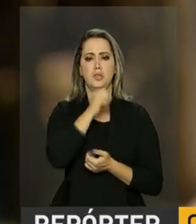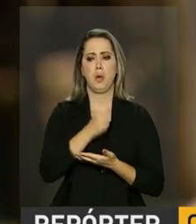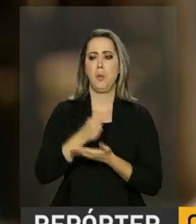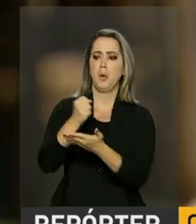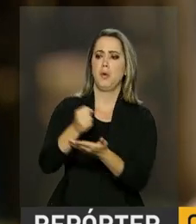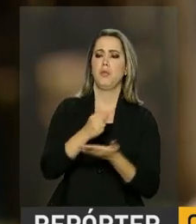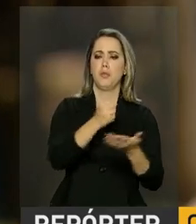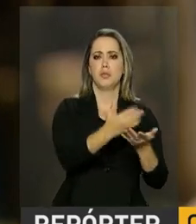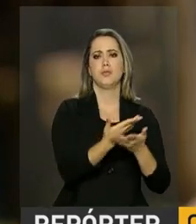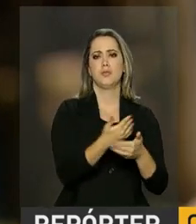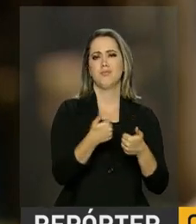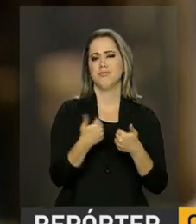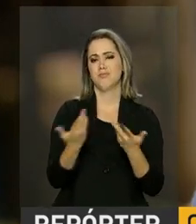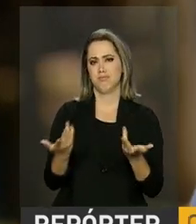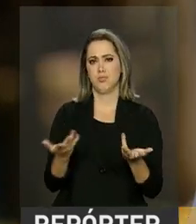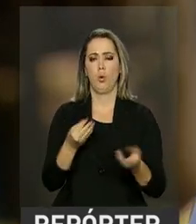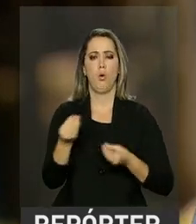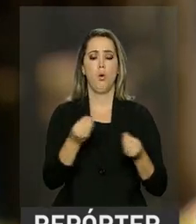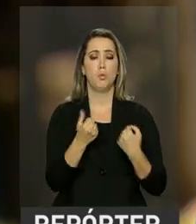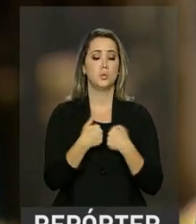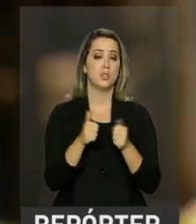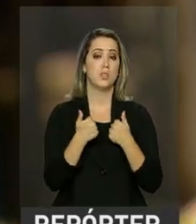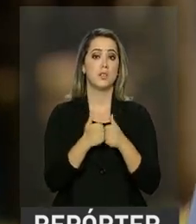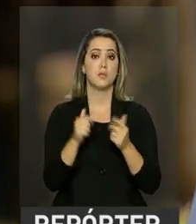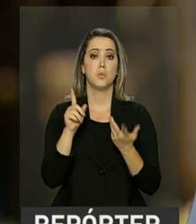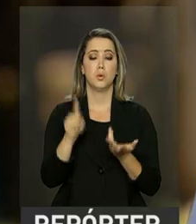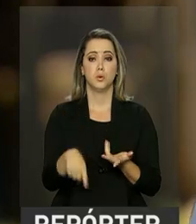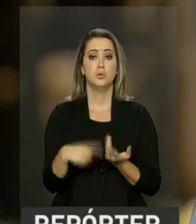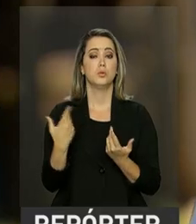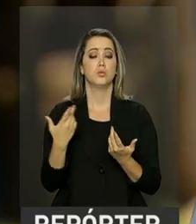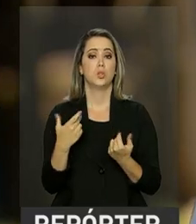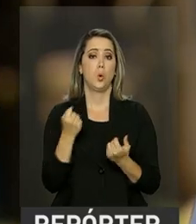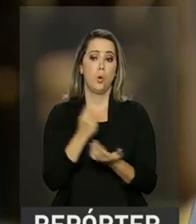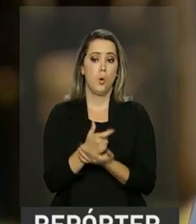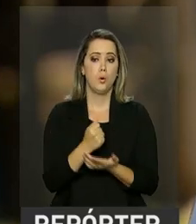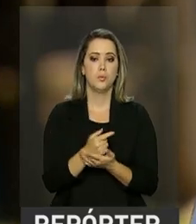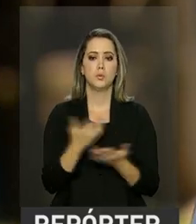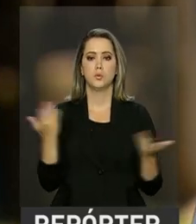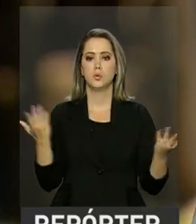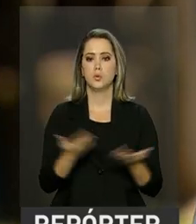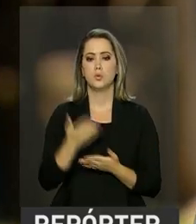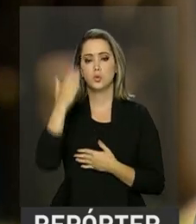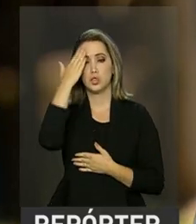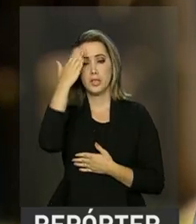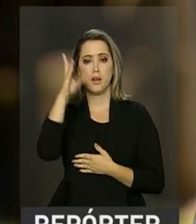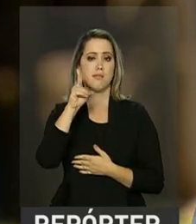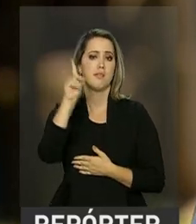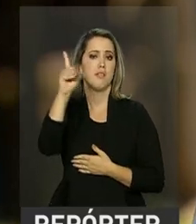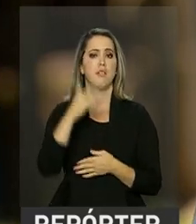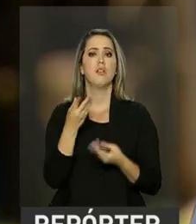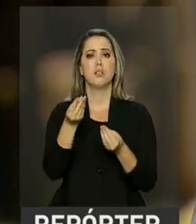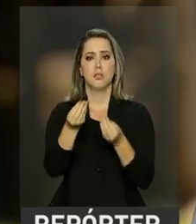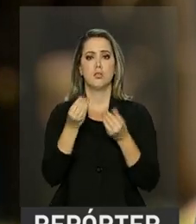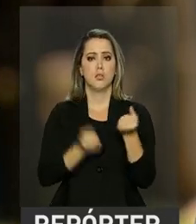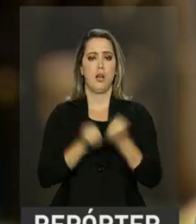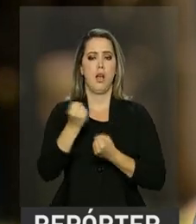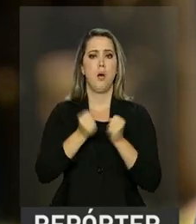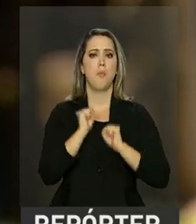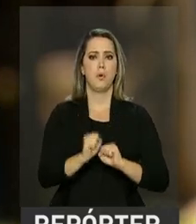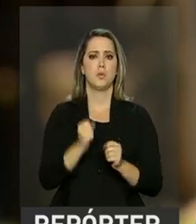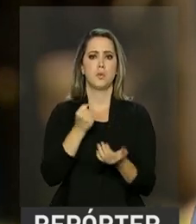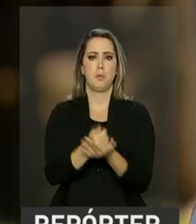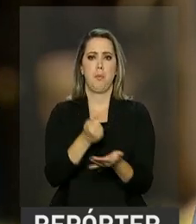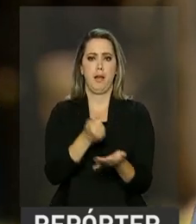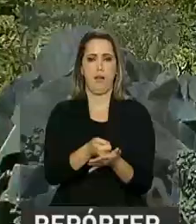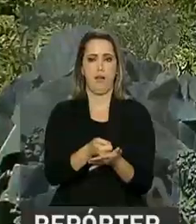produção para você fazer uma compra está hoje para bem graças a deus estou com esse kato dando conta de pagamento é